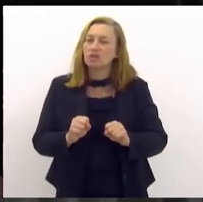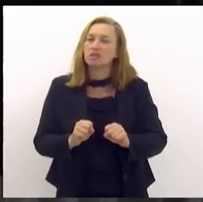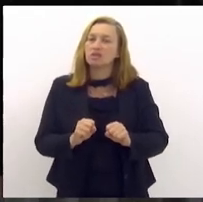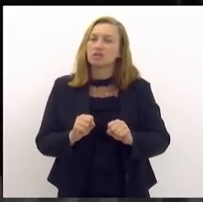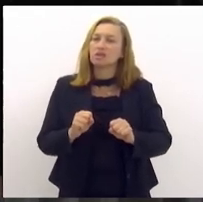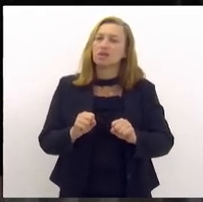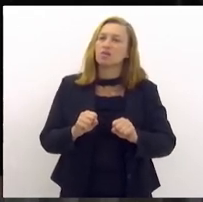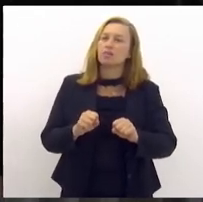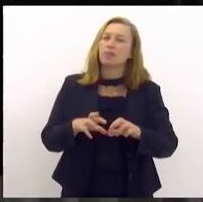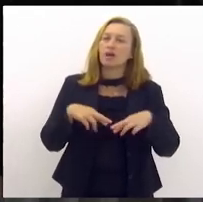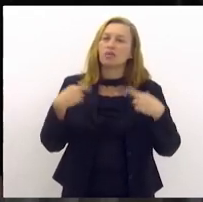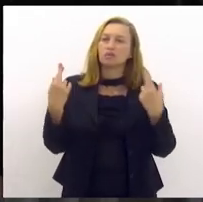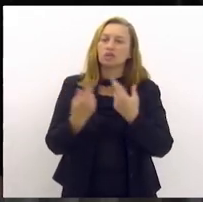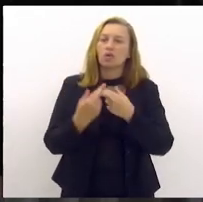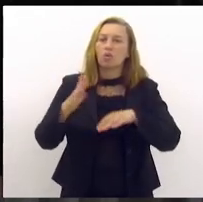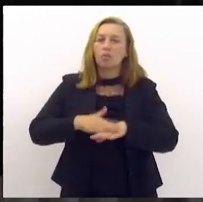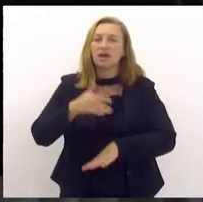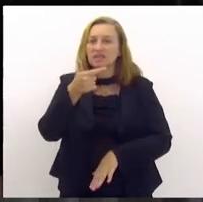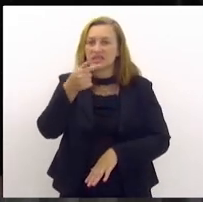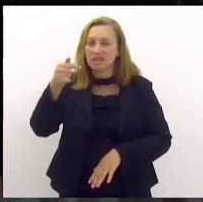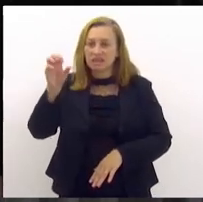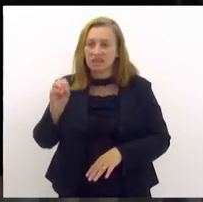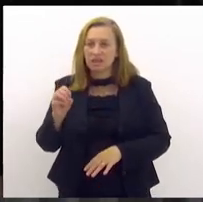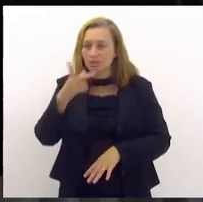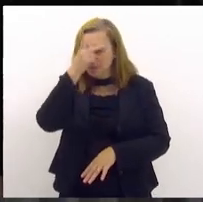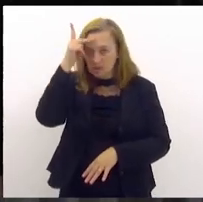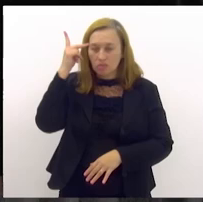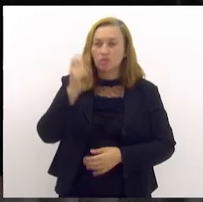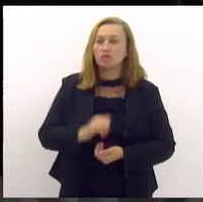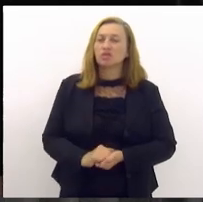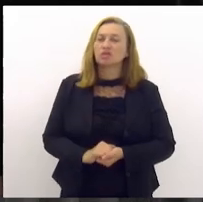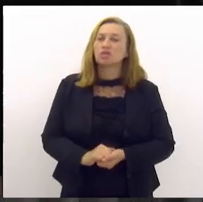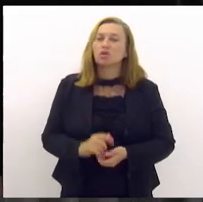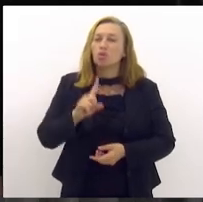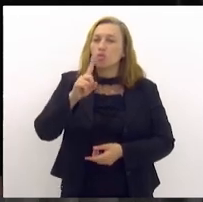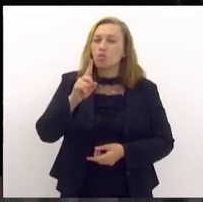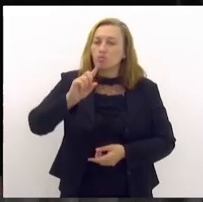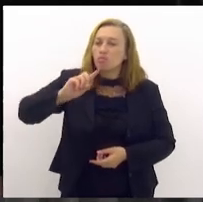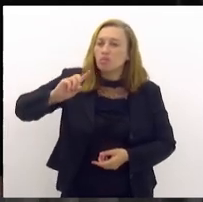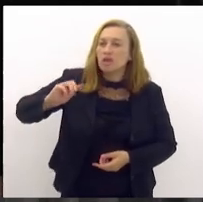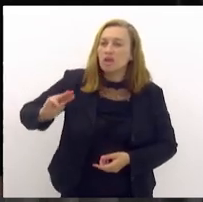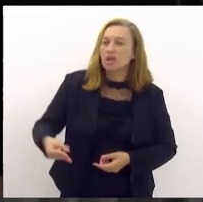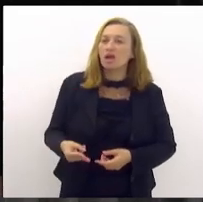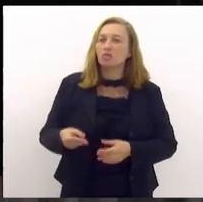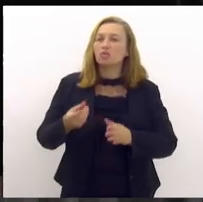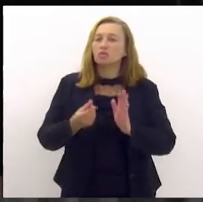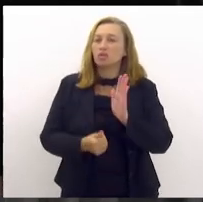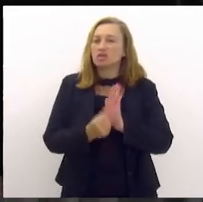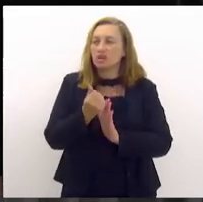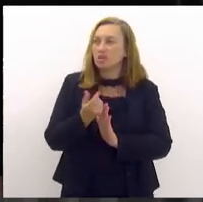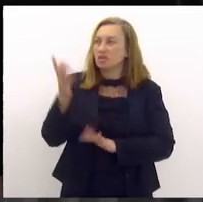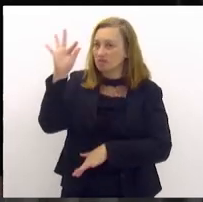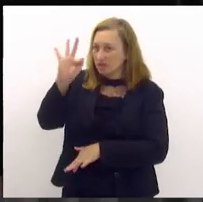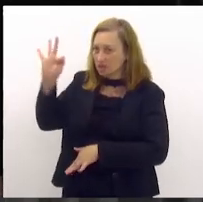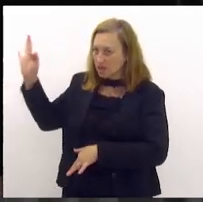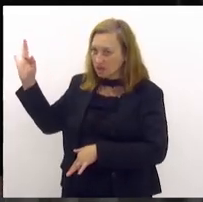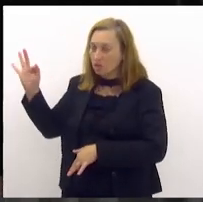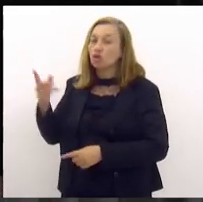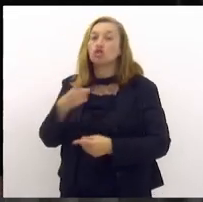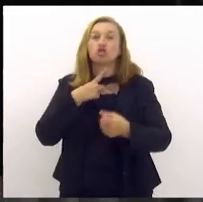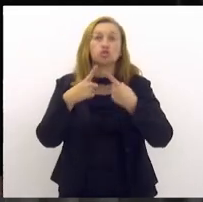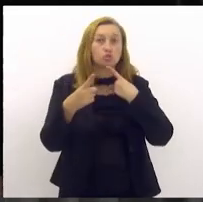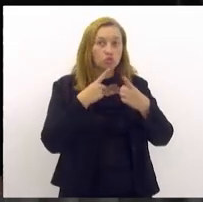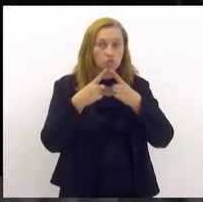mais de 70 pessoas, onde destinamos 1 milhão do orçamento federal, orçamento este